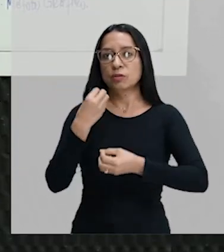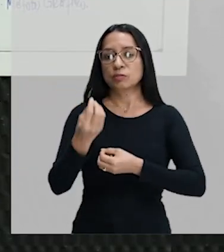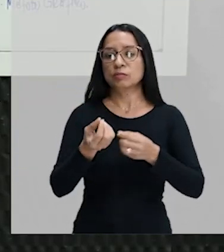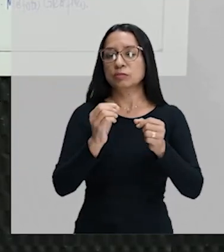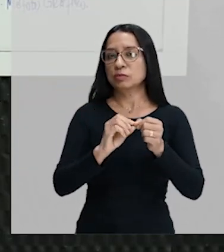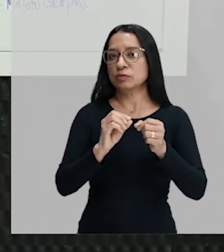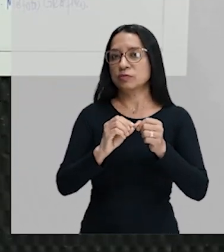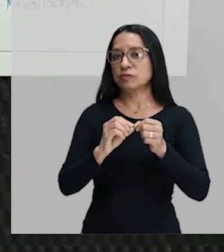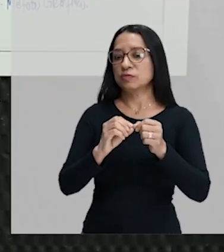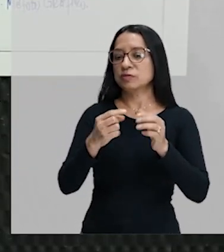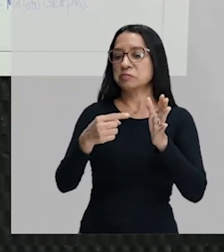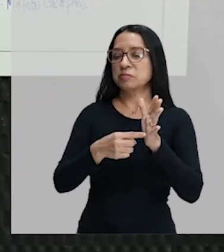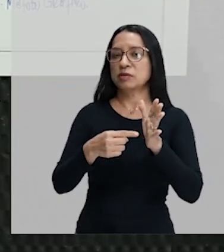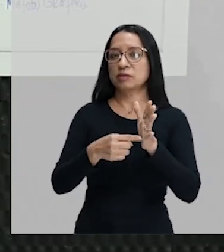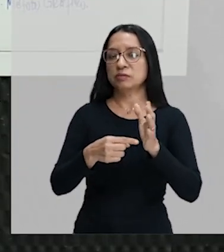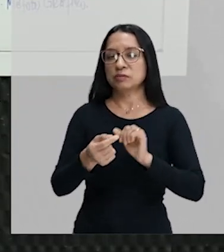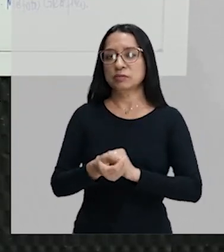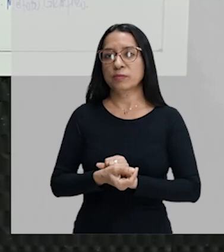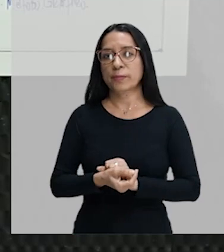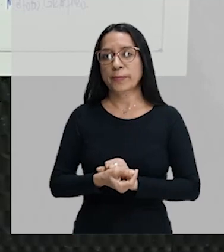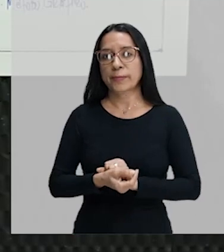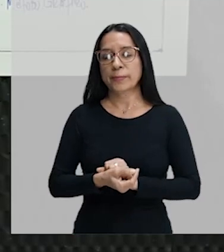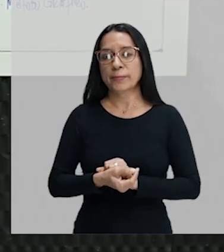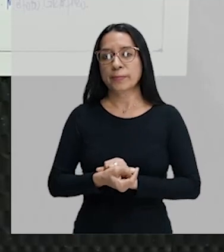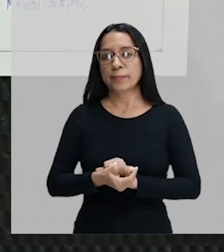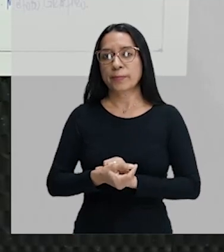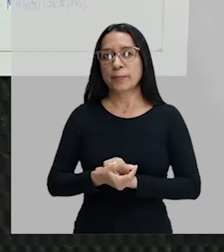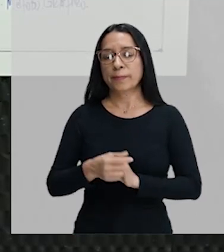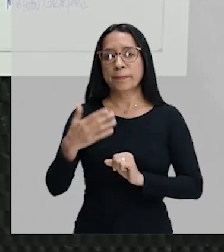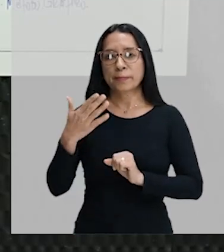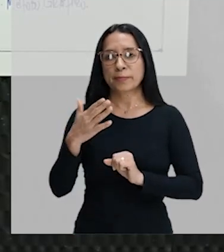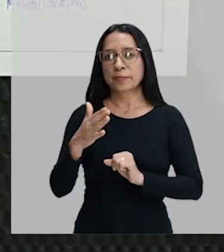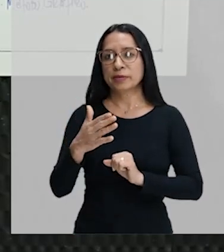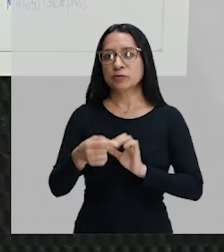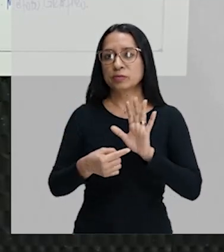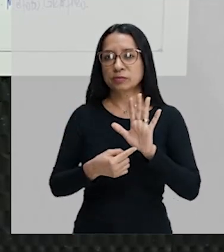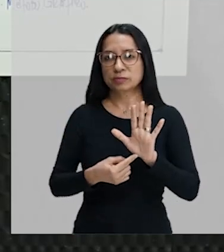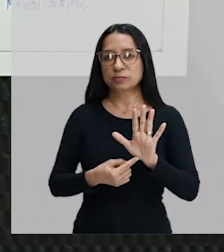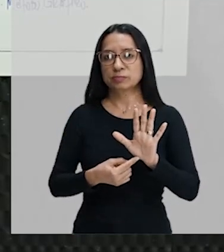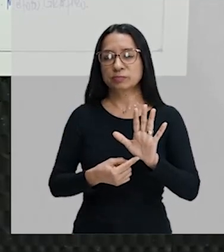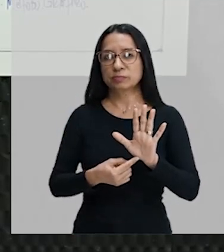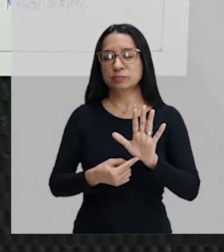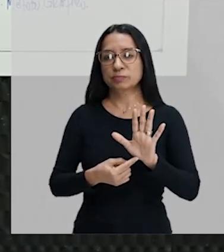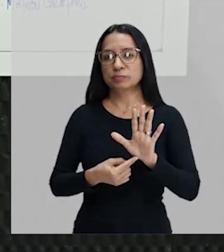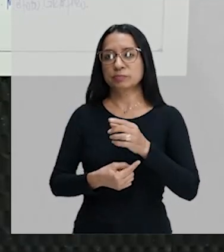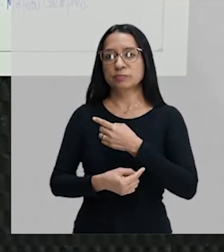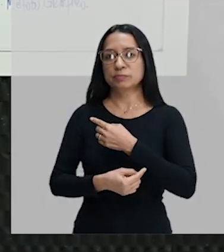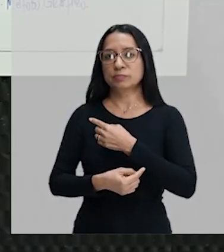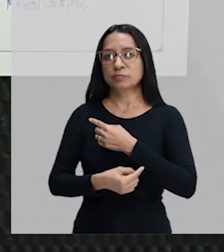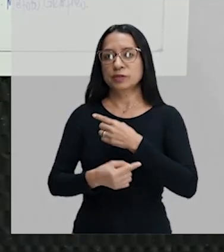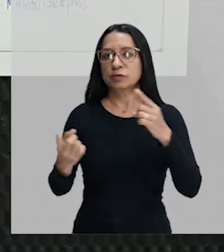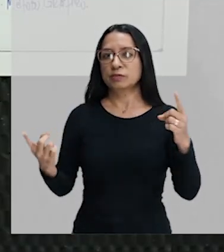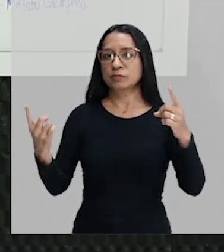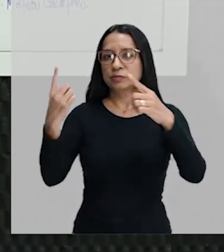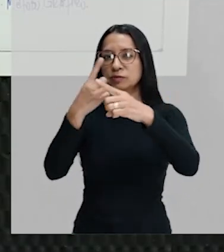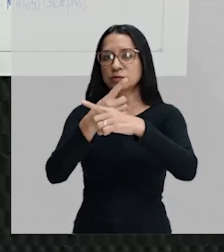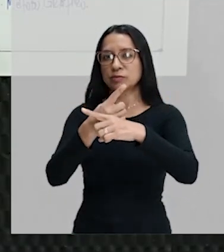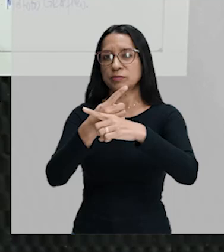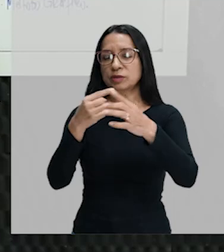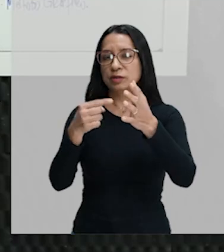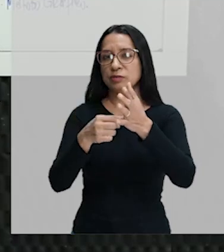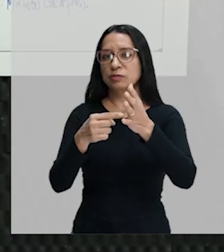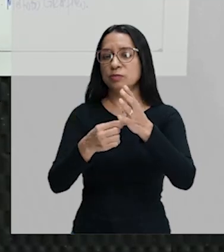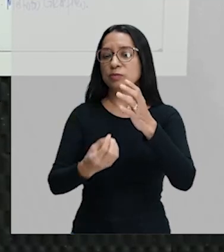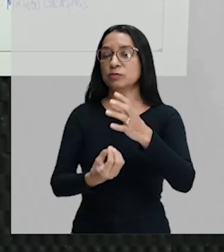fiz marcando, tá? Mas mais ou menos essa posição onde eles se encontram. Então, eles vão se cruzar nesse ponto